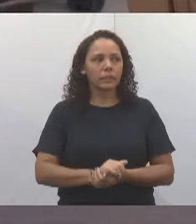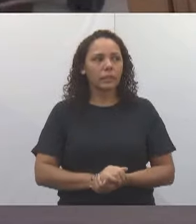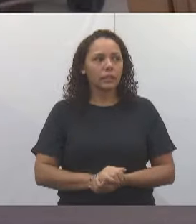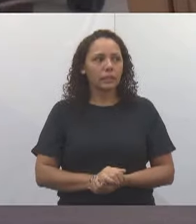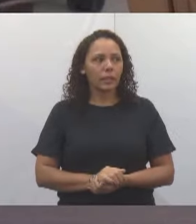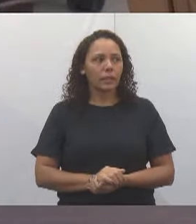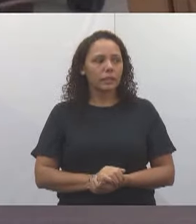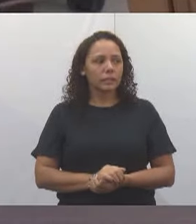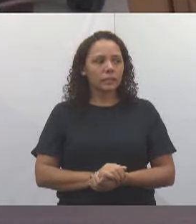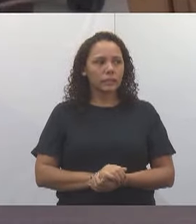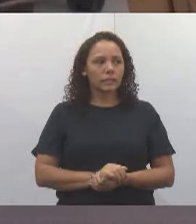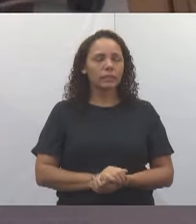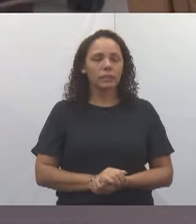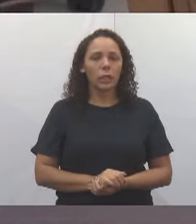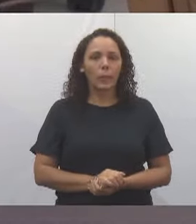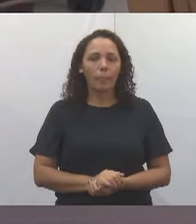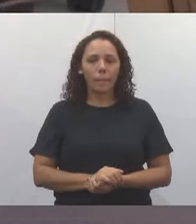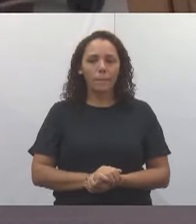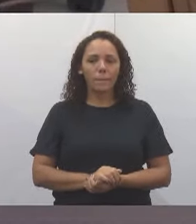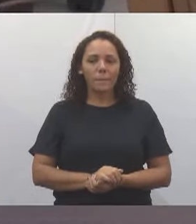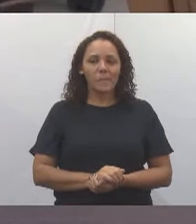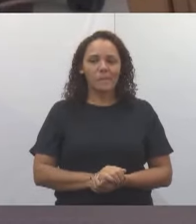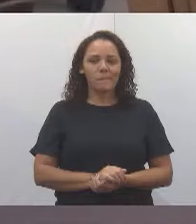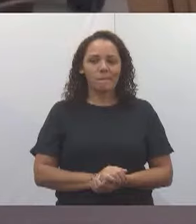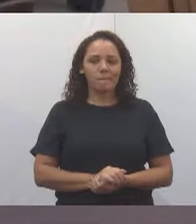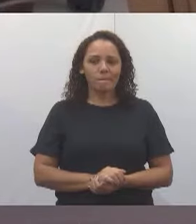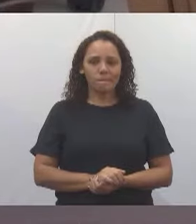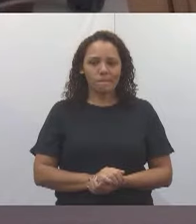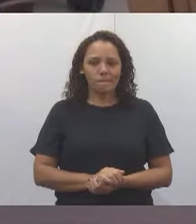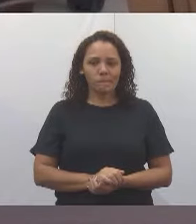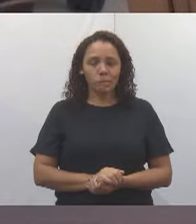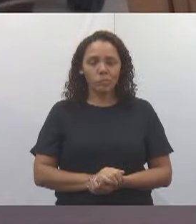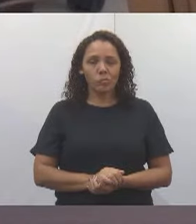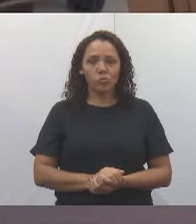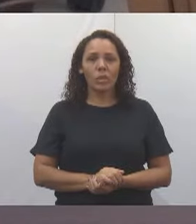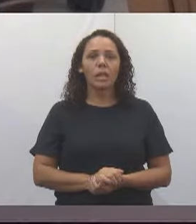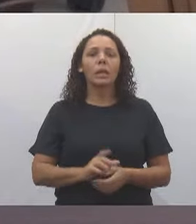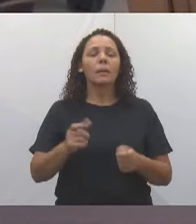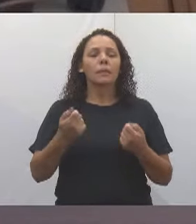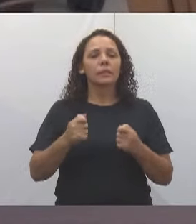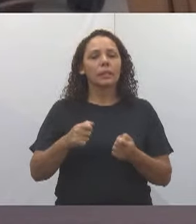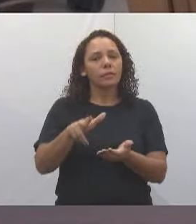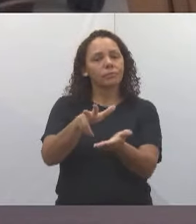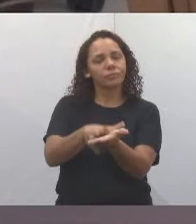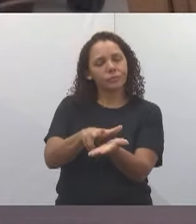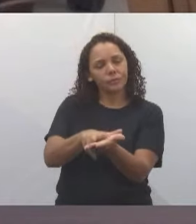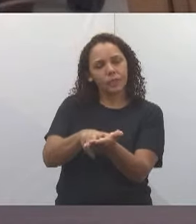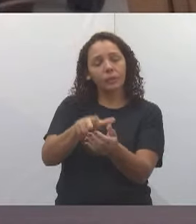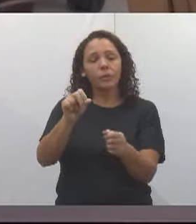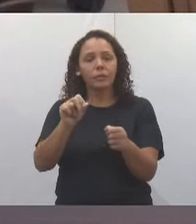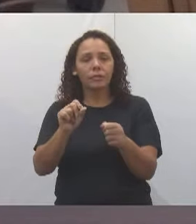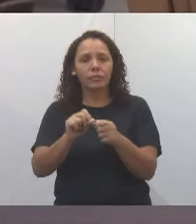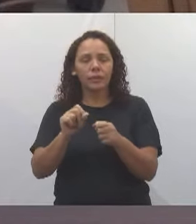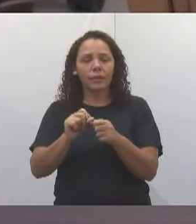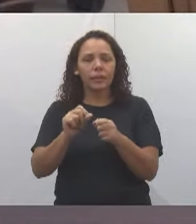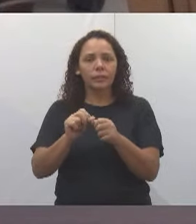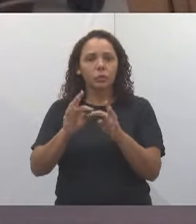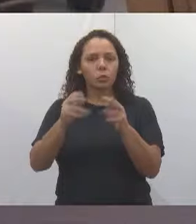colonoscopia hospitalizada, né, porque é sedação e precisava ser de forma hospitalizada, fez todo